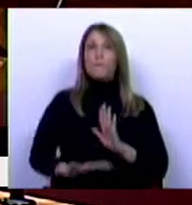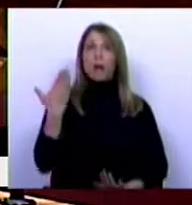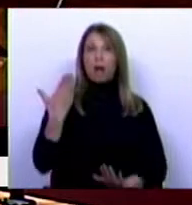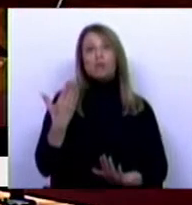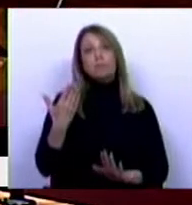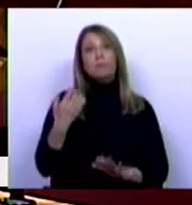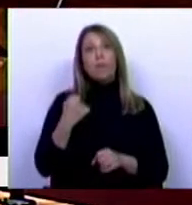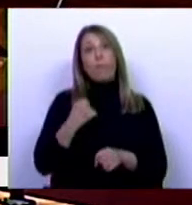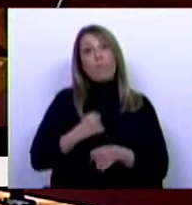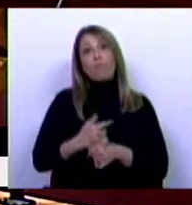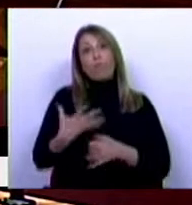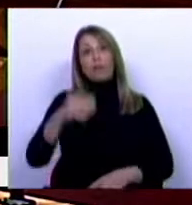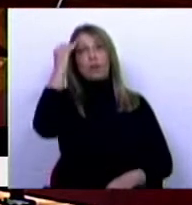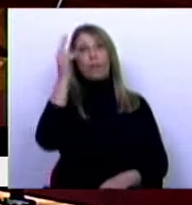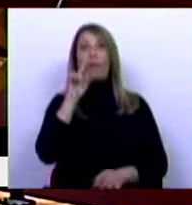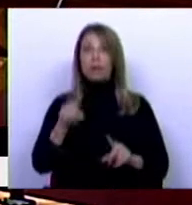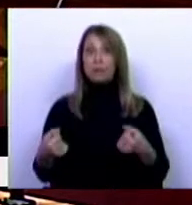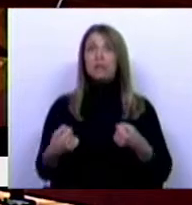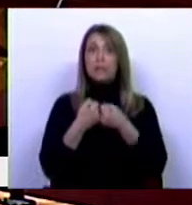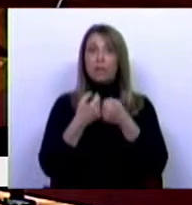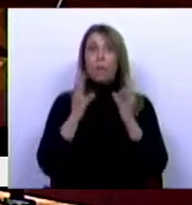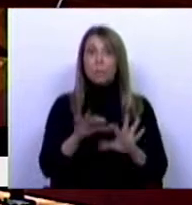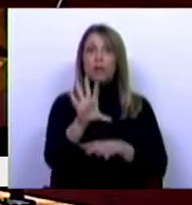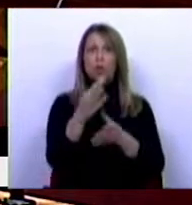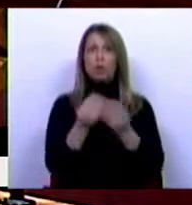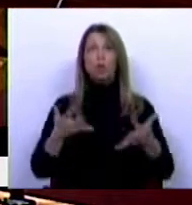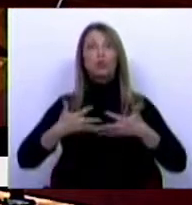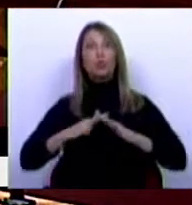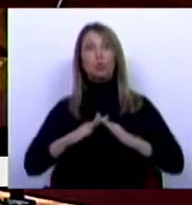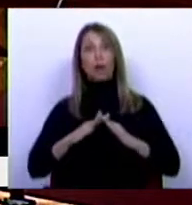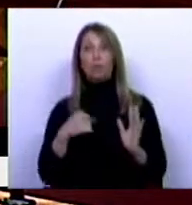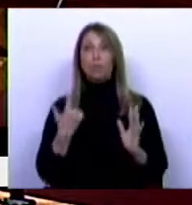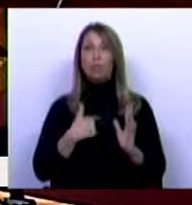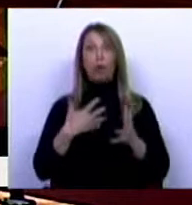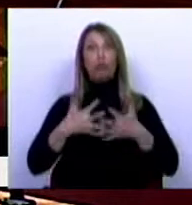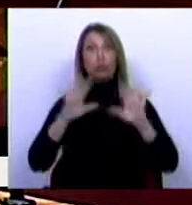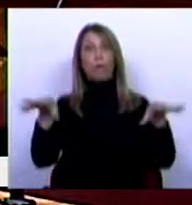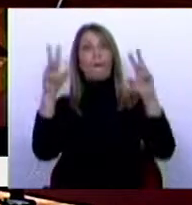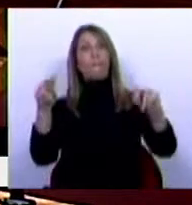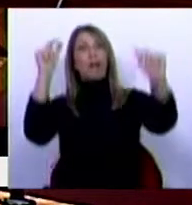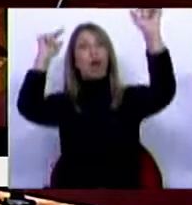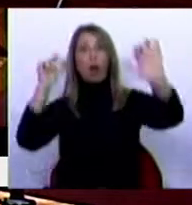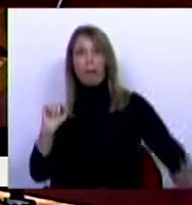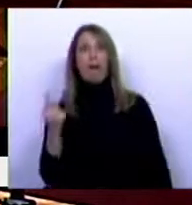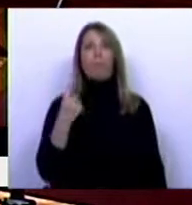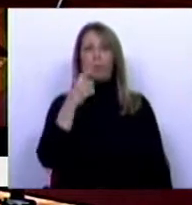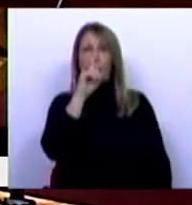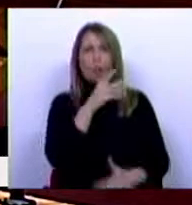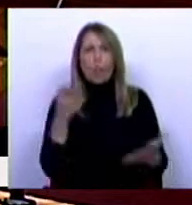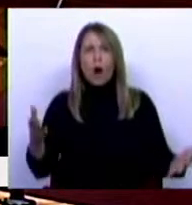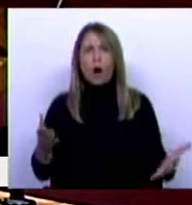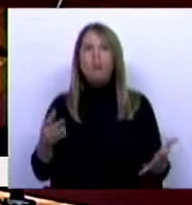docente. Esses são desafios que requerem soluções estruturais e nós não temos soluções milagrosas nem instantâneas. Temos sim